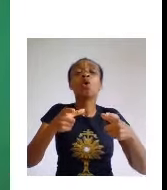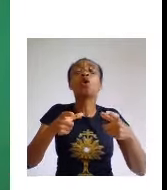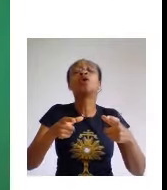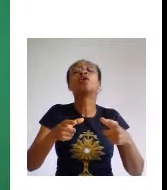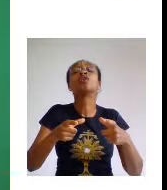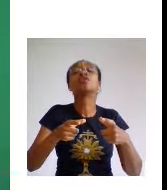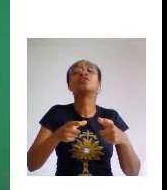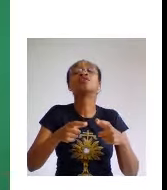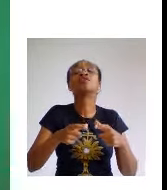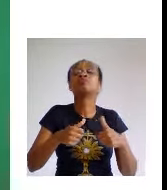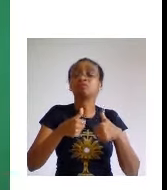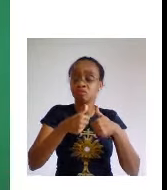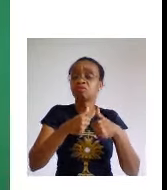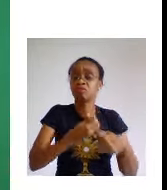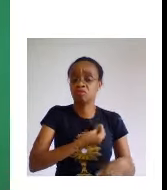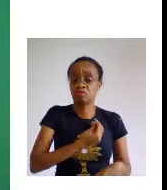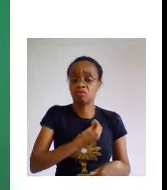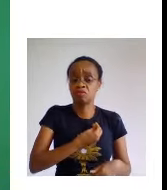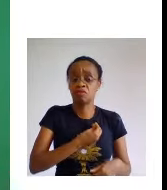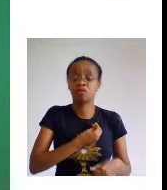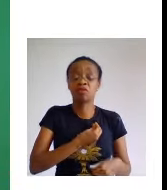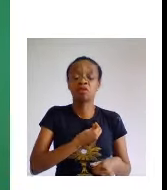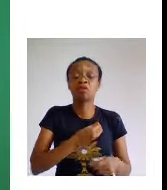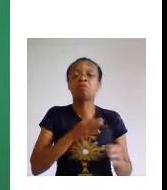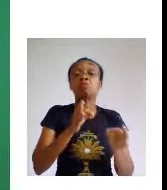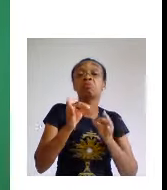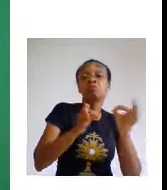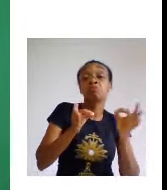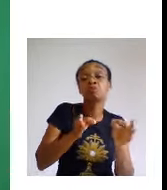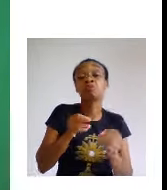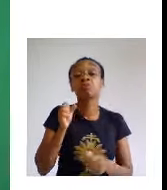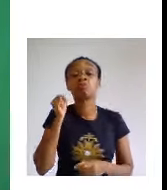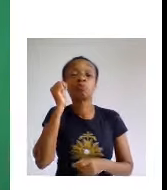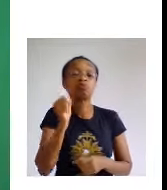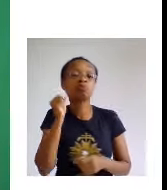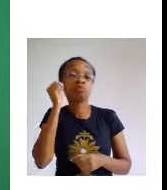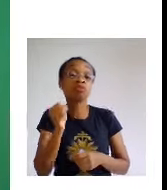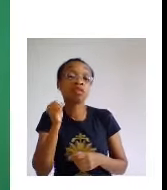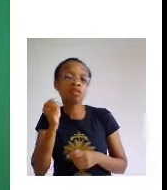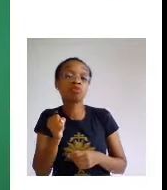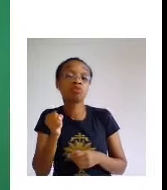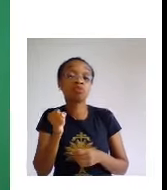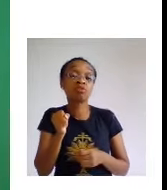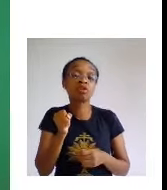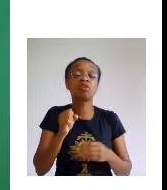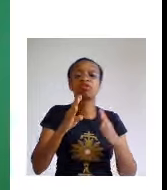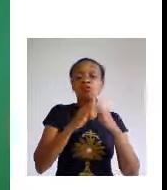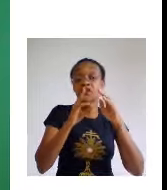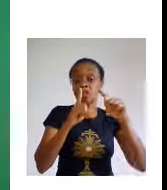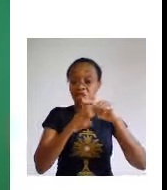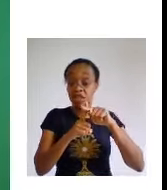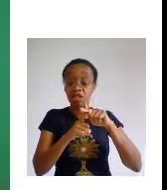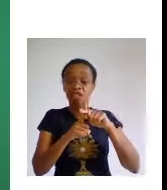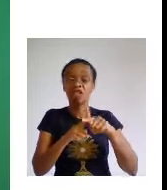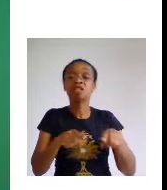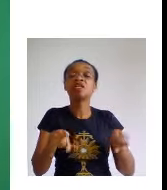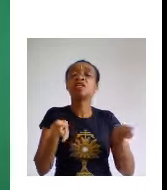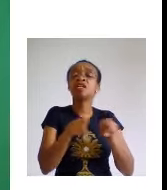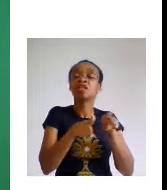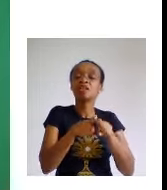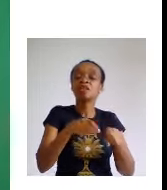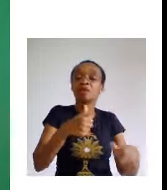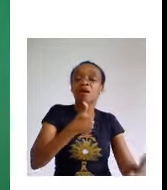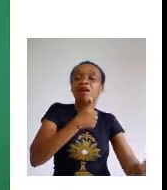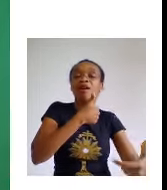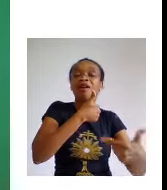falando, se participam de alguma pastoral, de algum movimento. Aproveitem também, curtem essa live, se inscreva aqui no canal